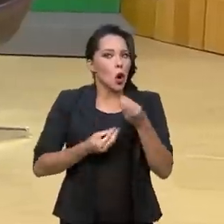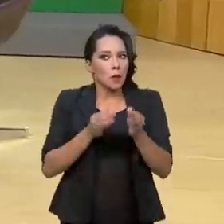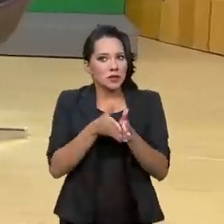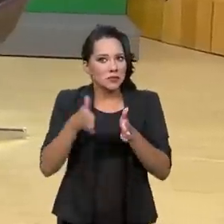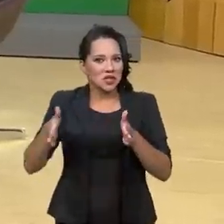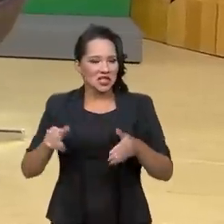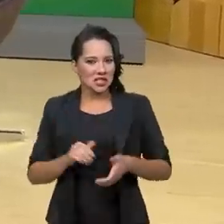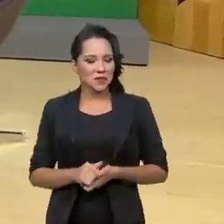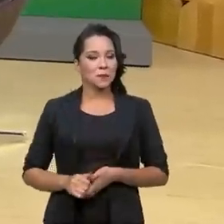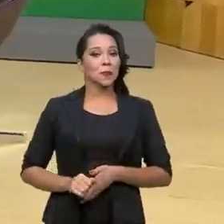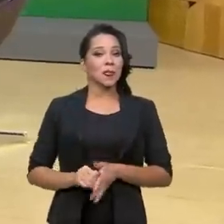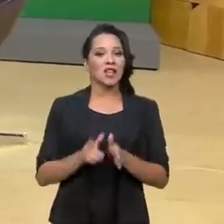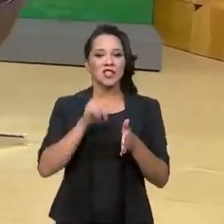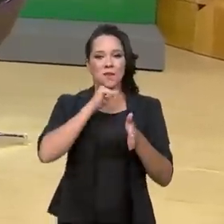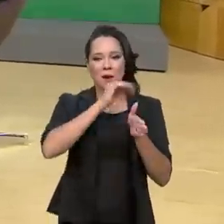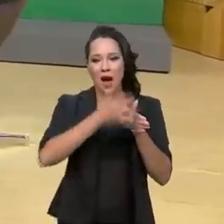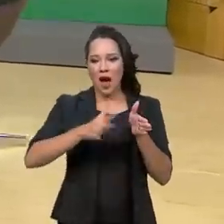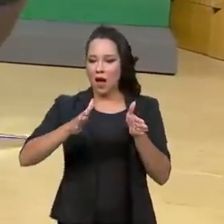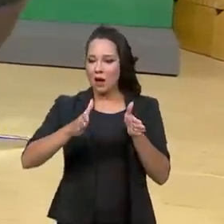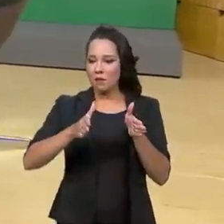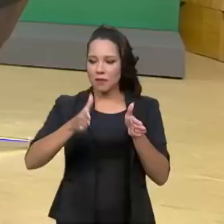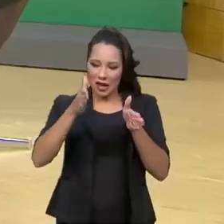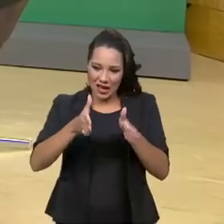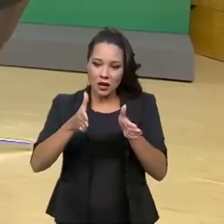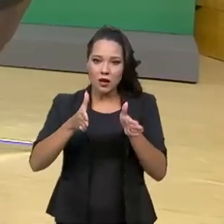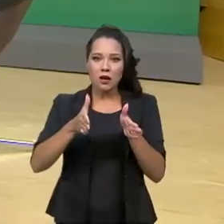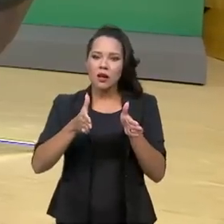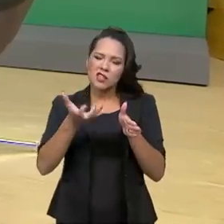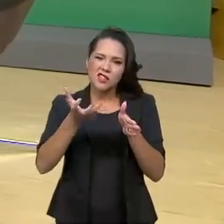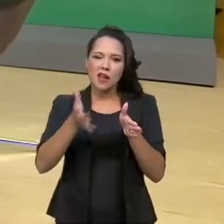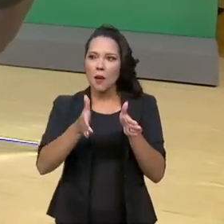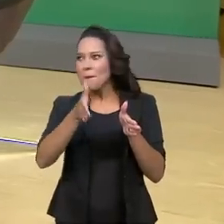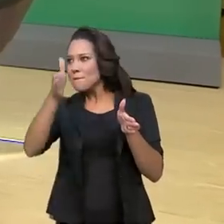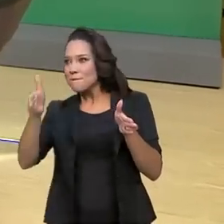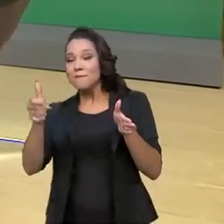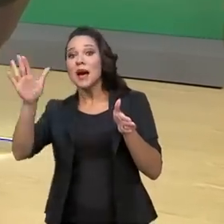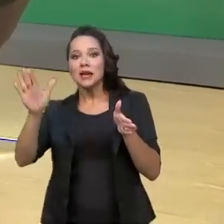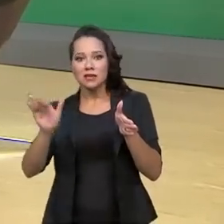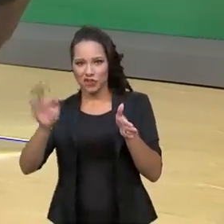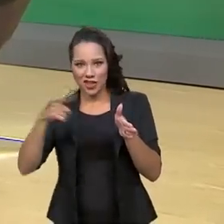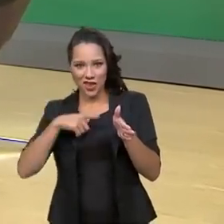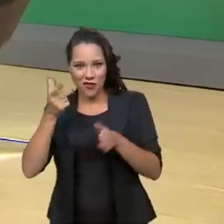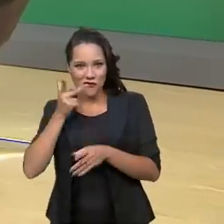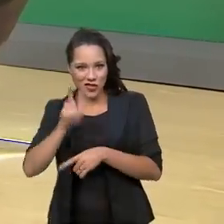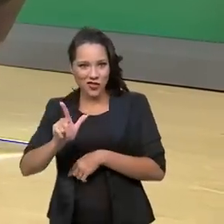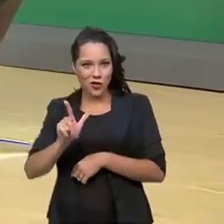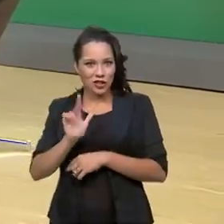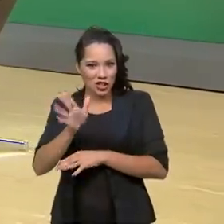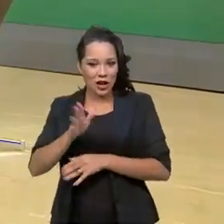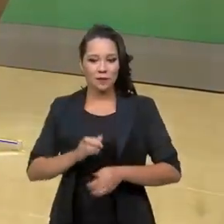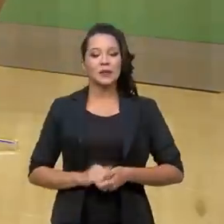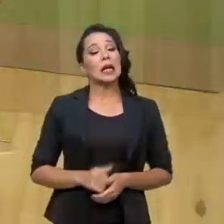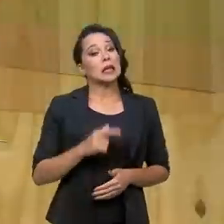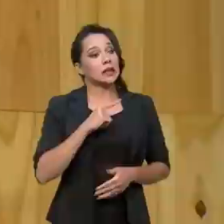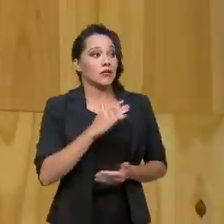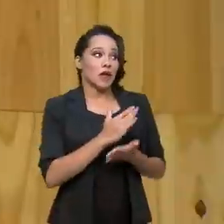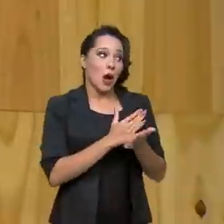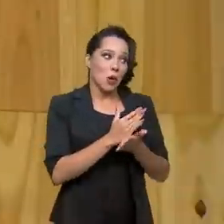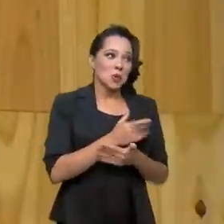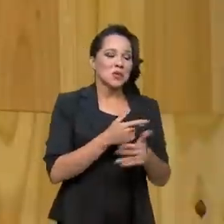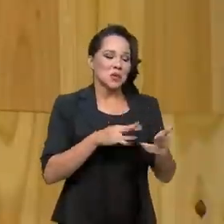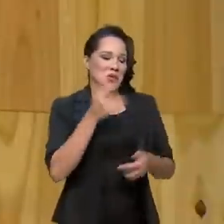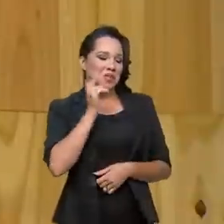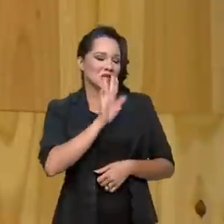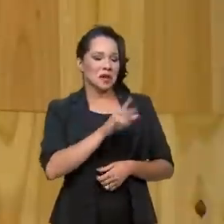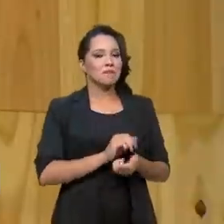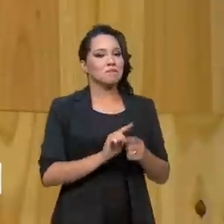processo? Já houve algumas vitórias nesse pleito, não é isso, Almirante? Sim. Uma coisa que é interessante nós